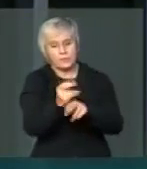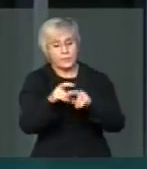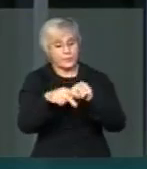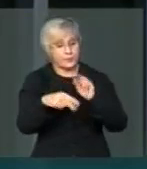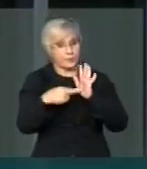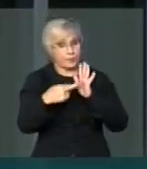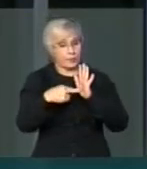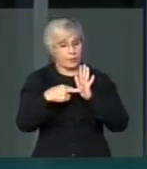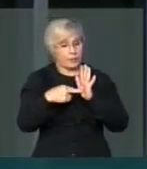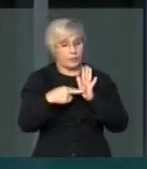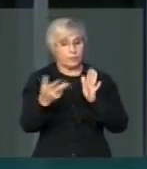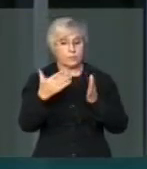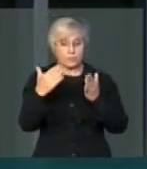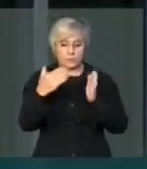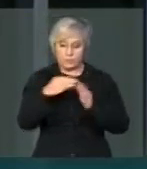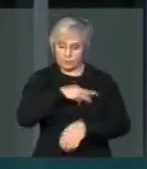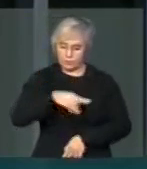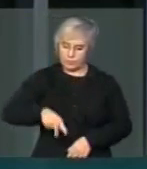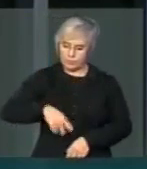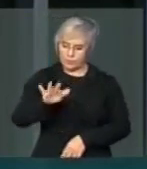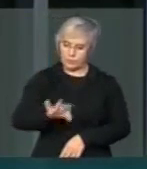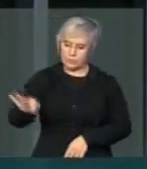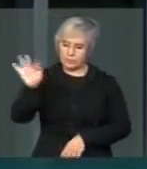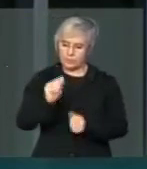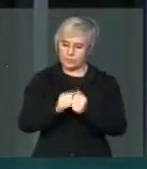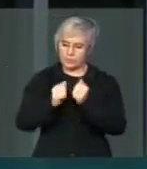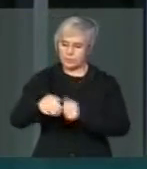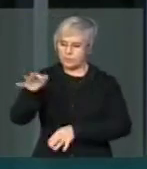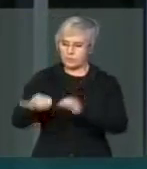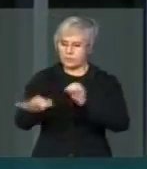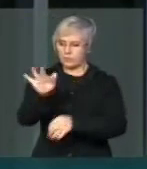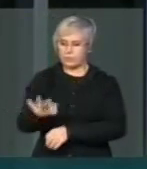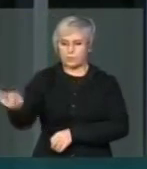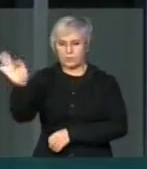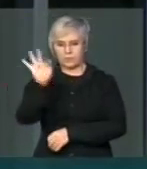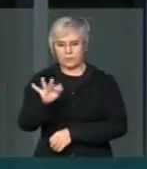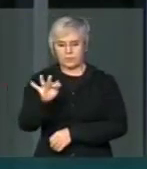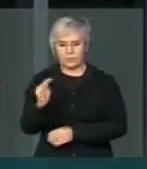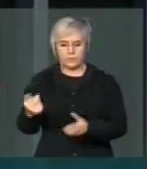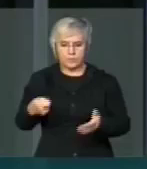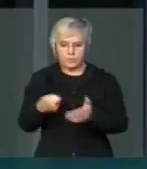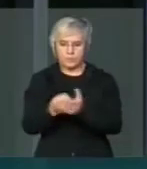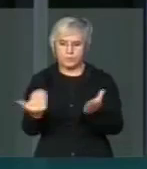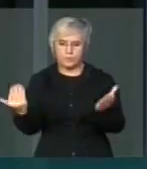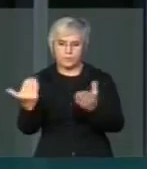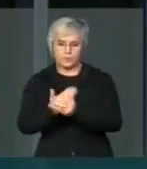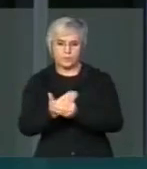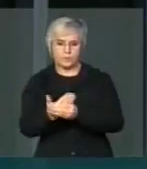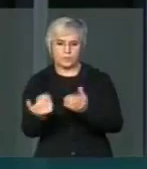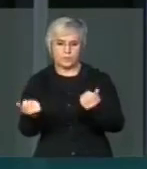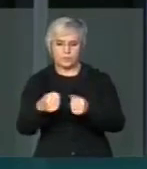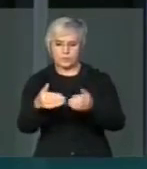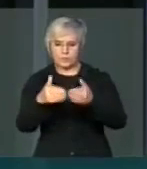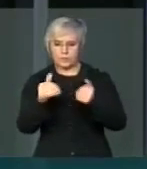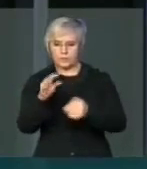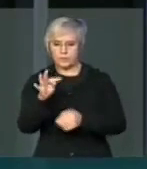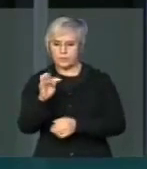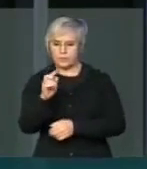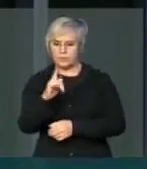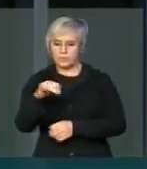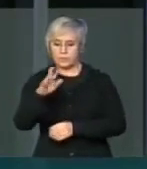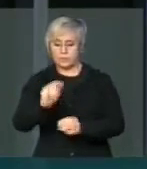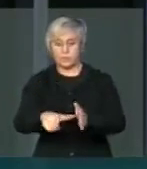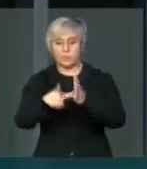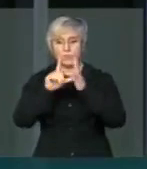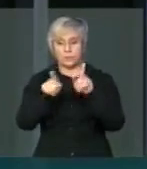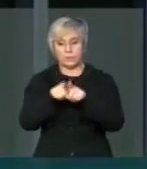Ministério Público Federal proponha perante a Justiça Federal a ação de indisponibilidade com pedido de tutela antecipada e